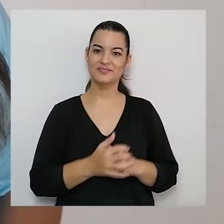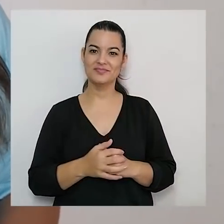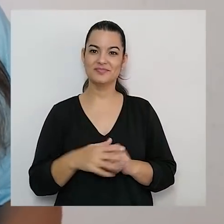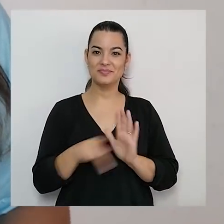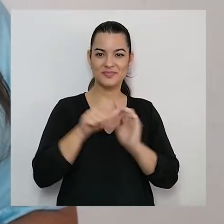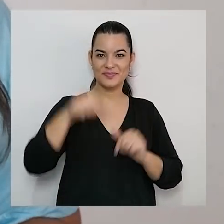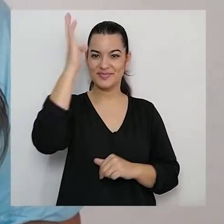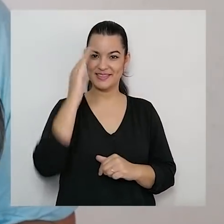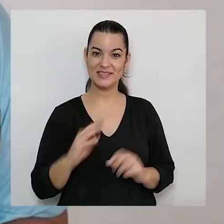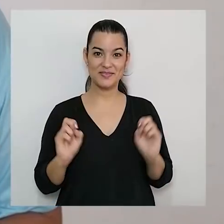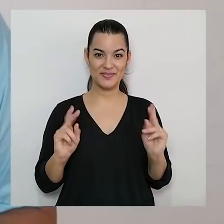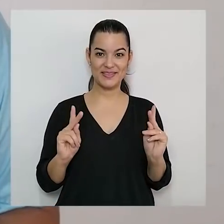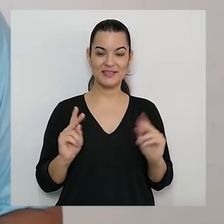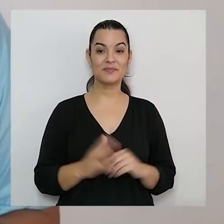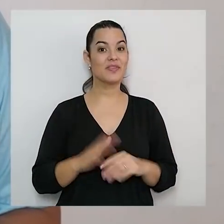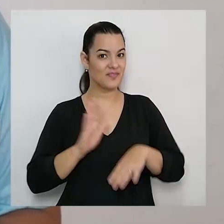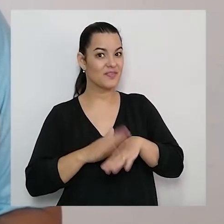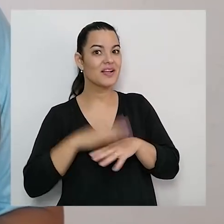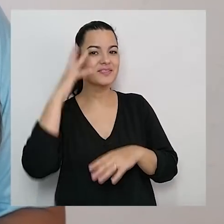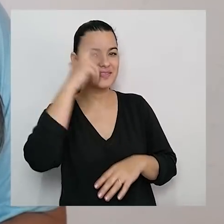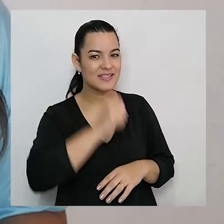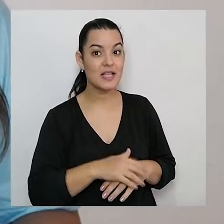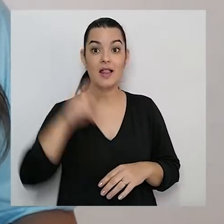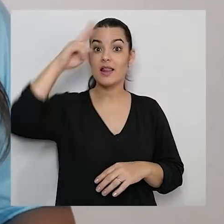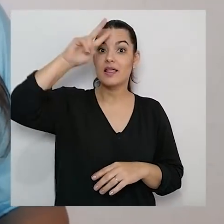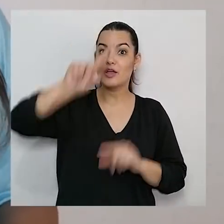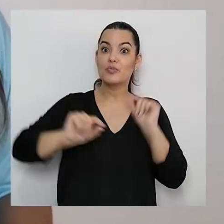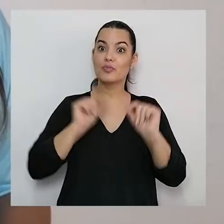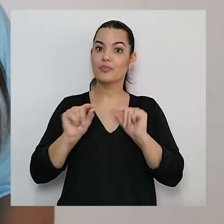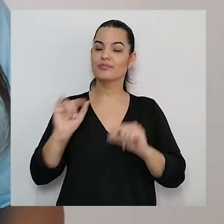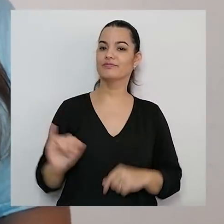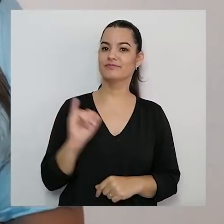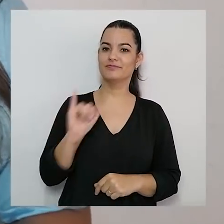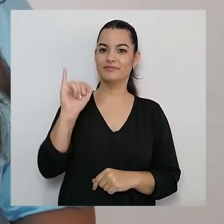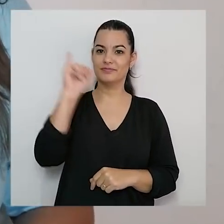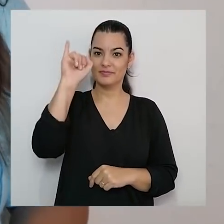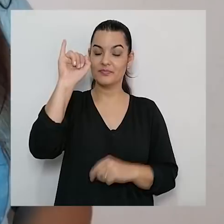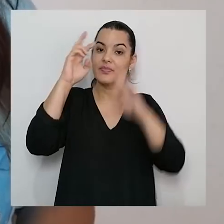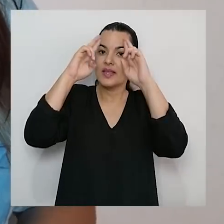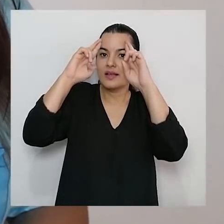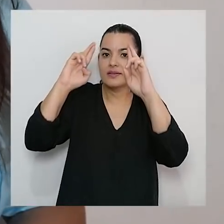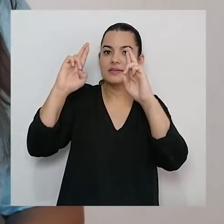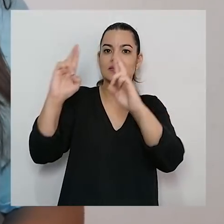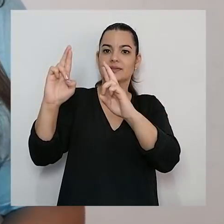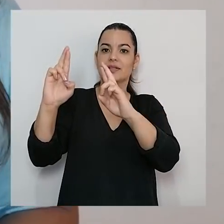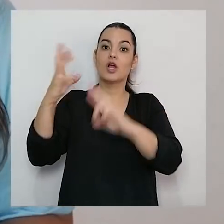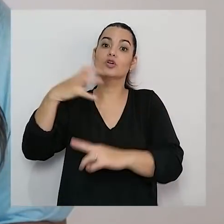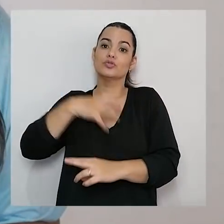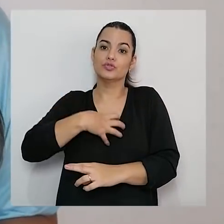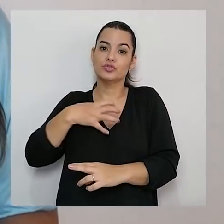uma determinada região do nosso país. Então, caprichem, lembrando sempre que é muito importante